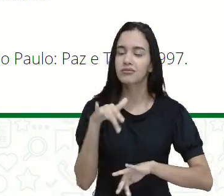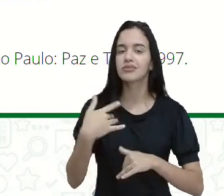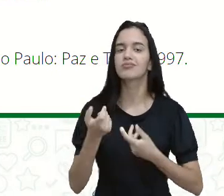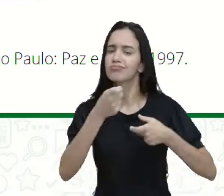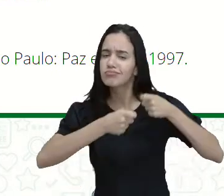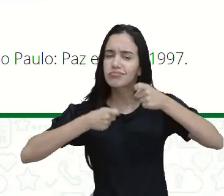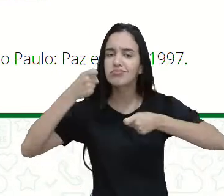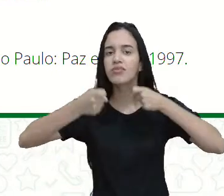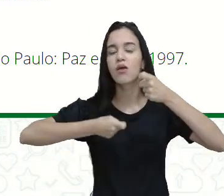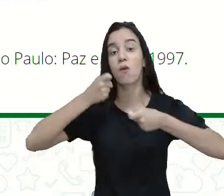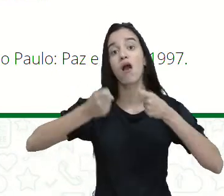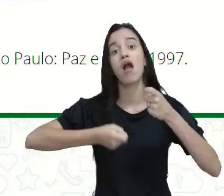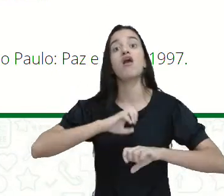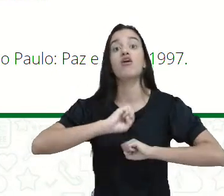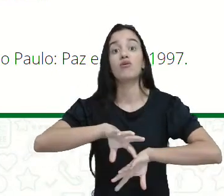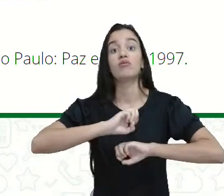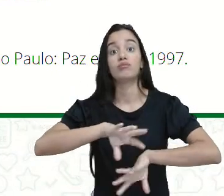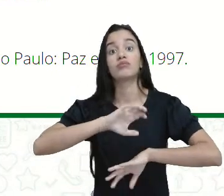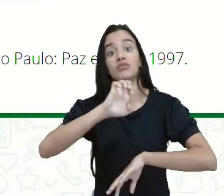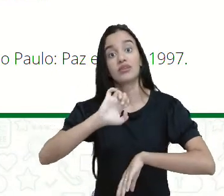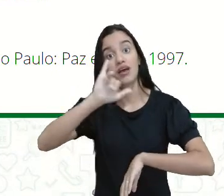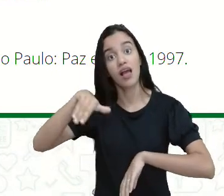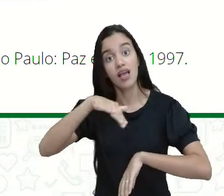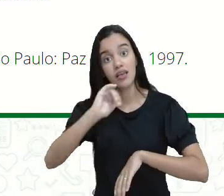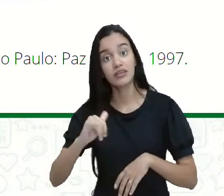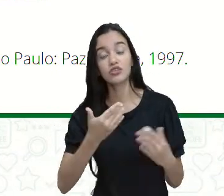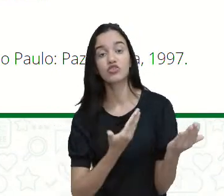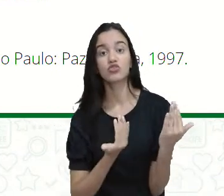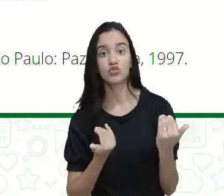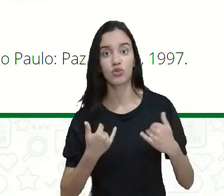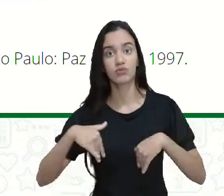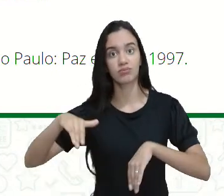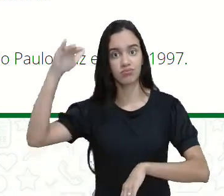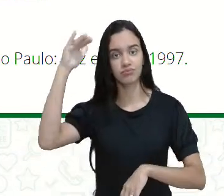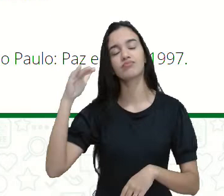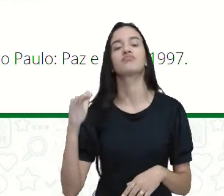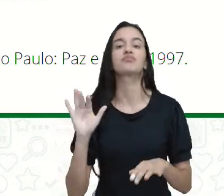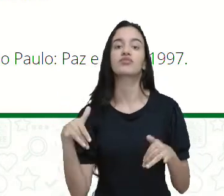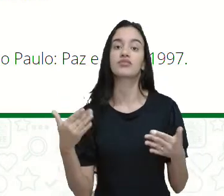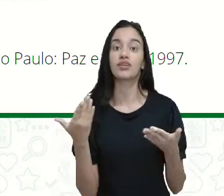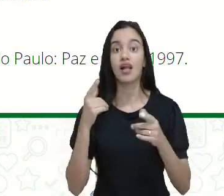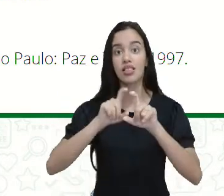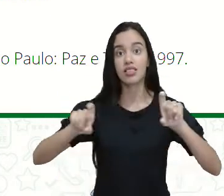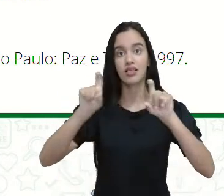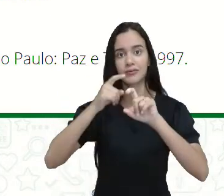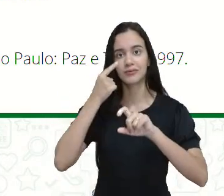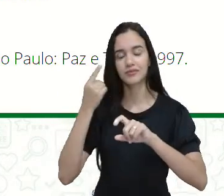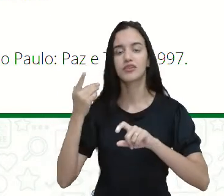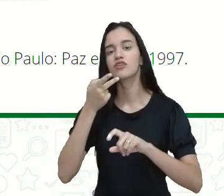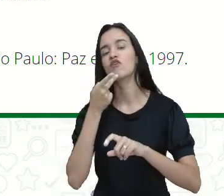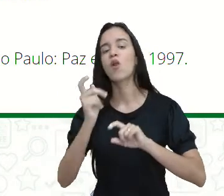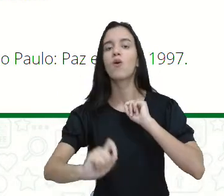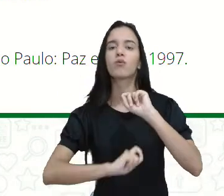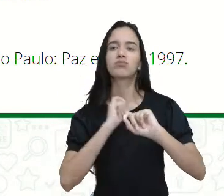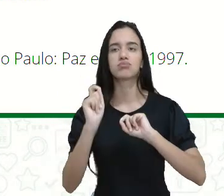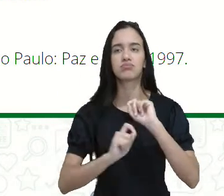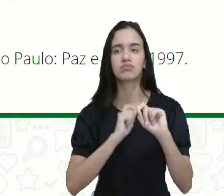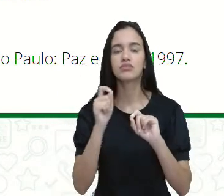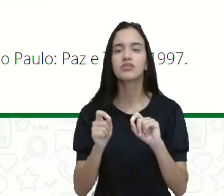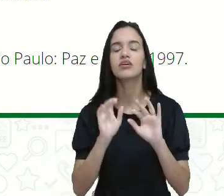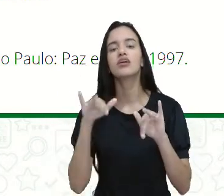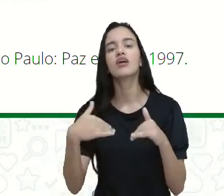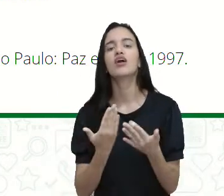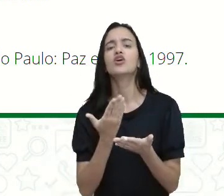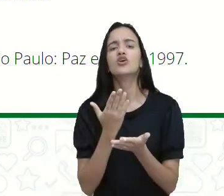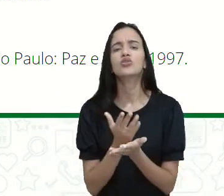muito com a educação da EJA, dos jovens e adultos. E aí, nesta frase, ele falou o seguinte: